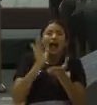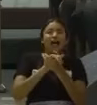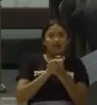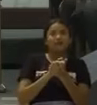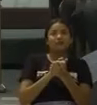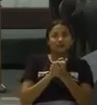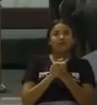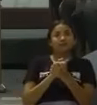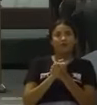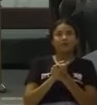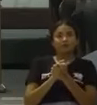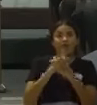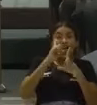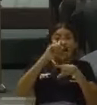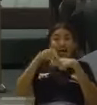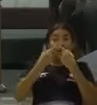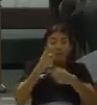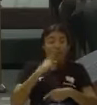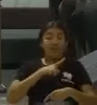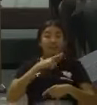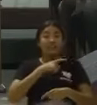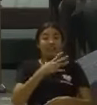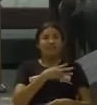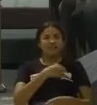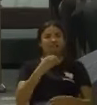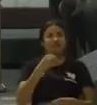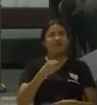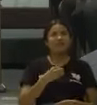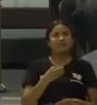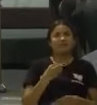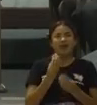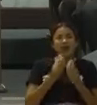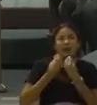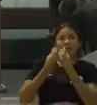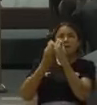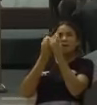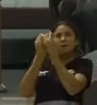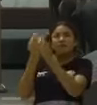Recém-nascido eu o apresentei no altar e dediquei ao Senhor.